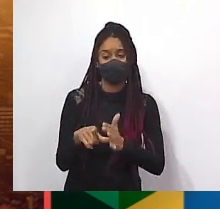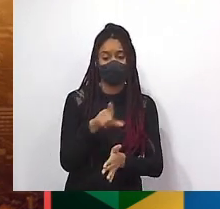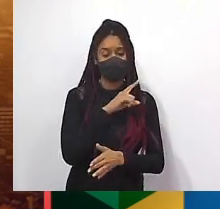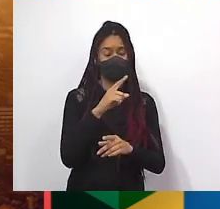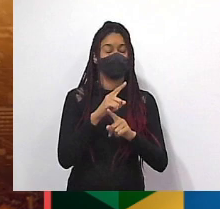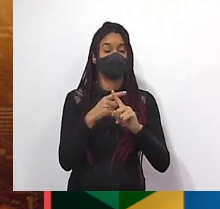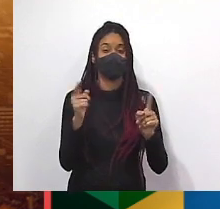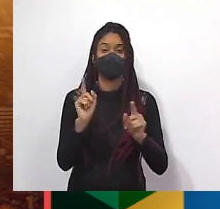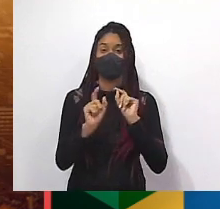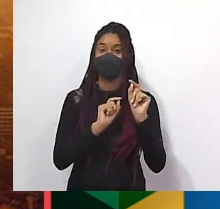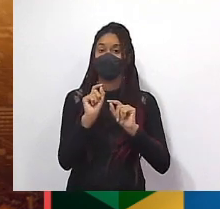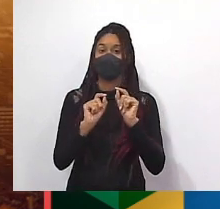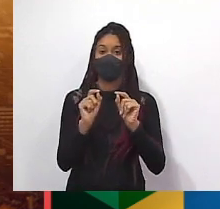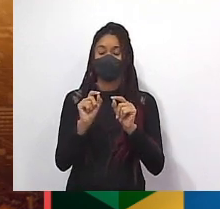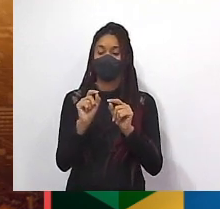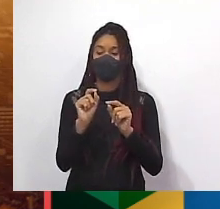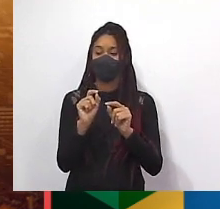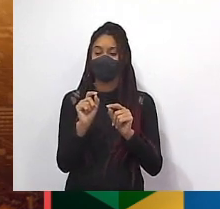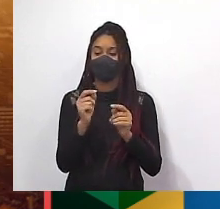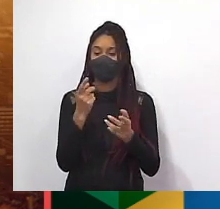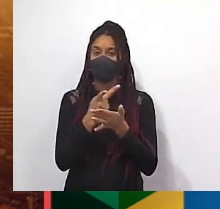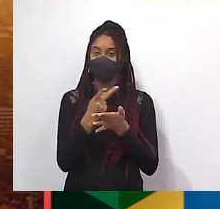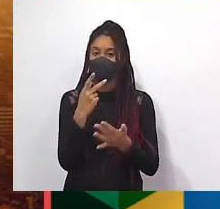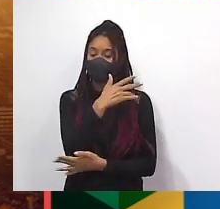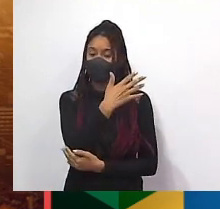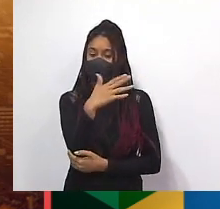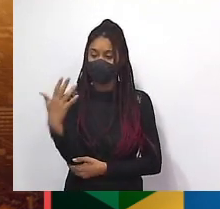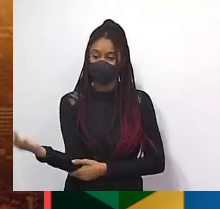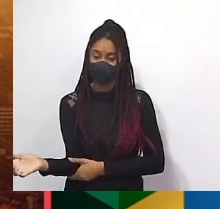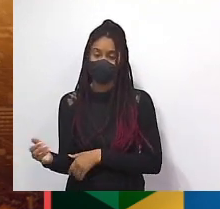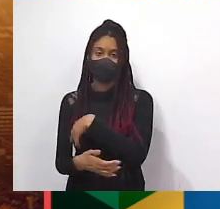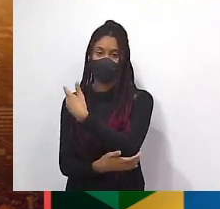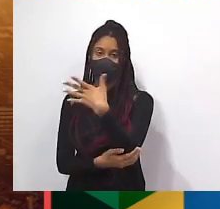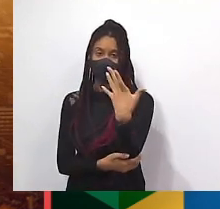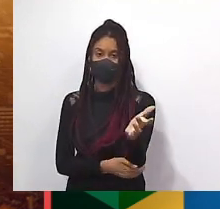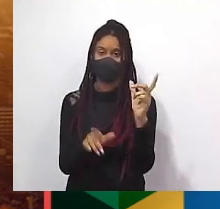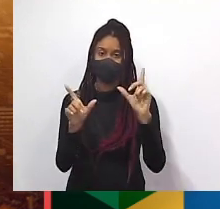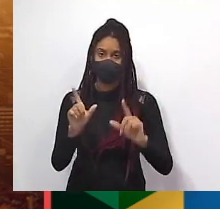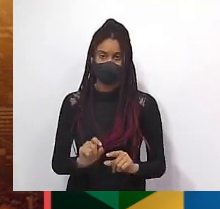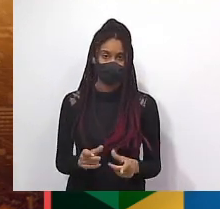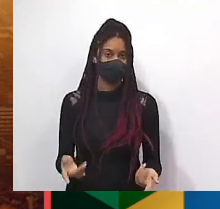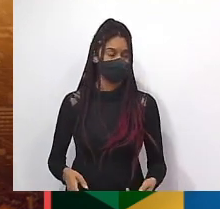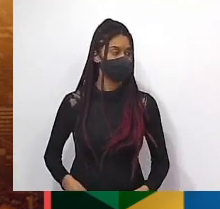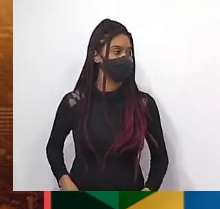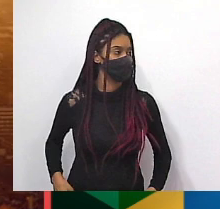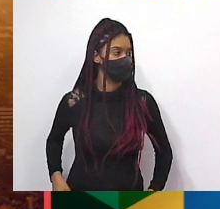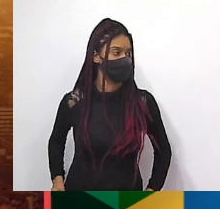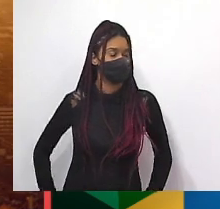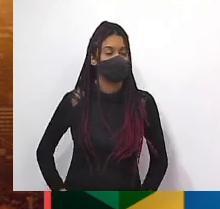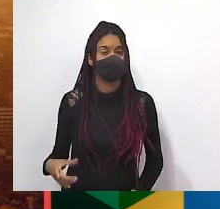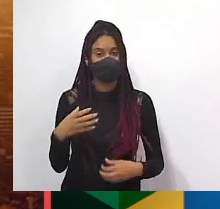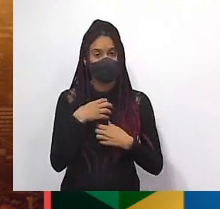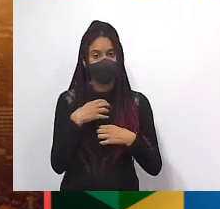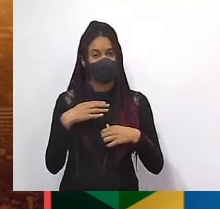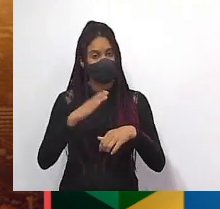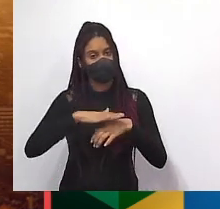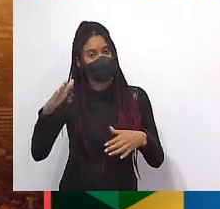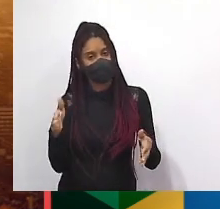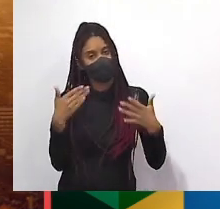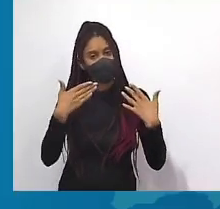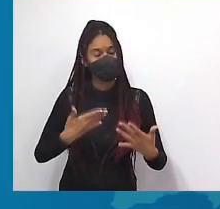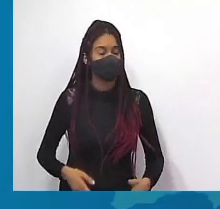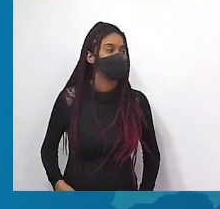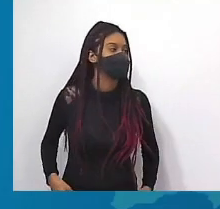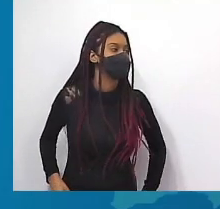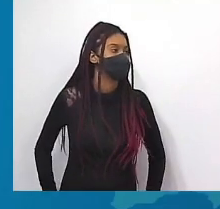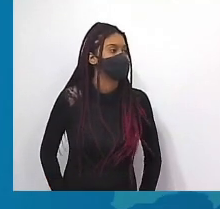mas como eu vou tirando as árvores, a quantidade de sombra vai diminuindo. E aí a gente tende a sentir mais calor andando pela rua. E